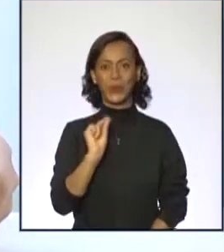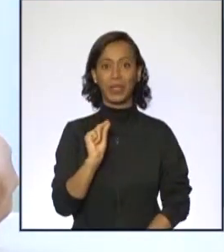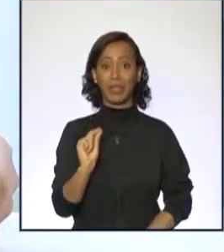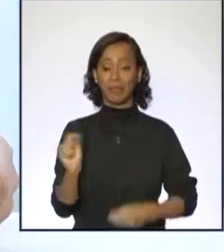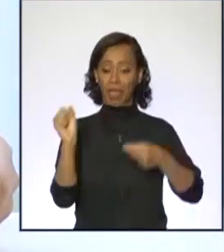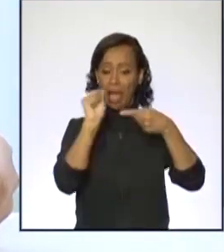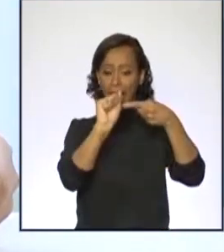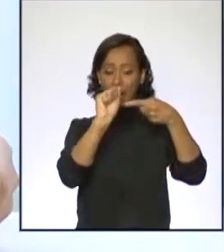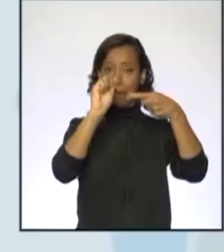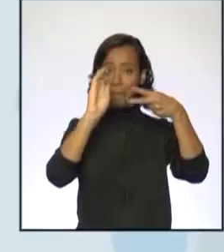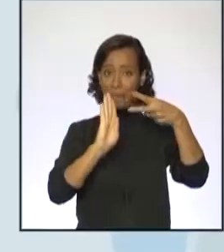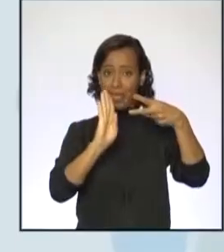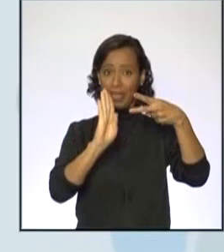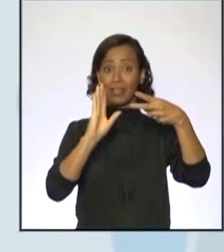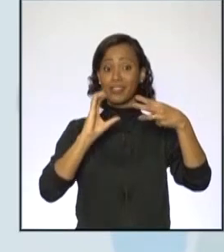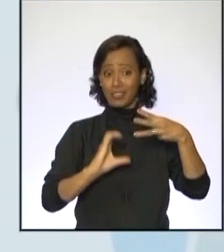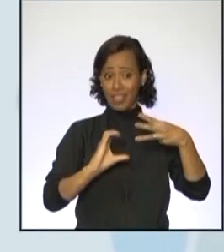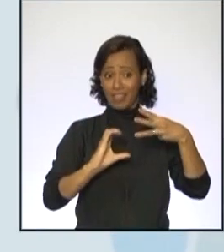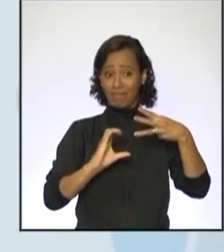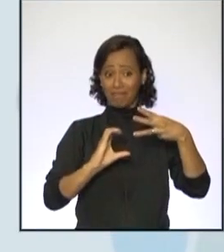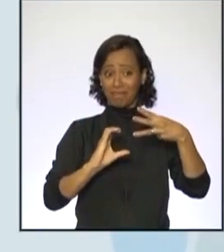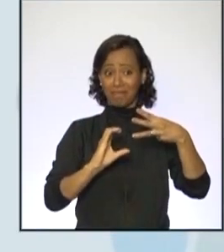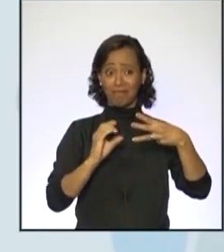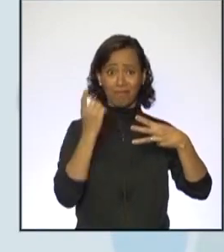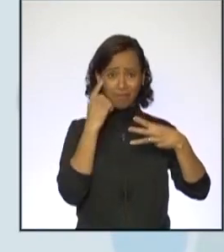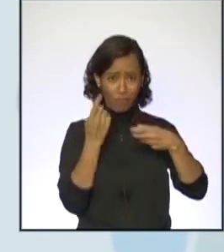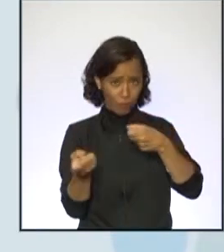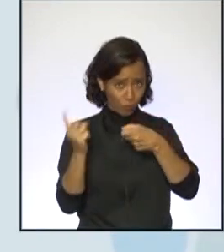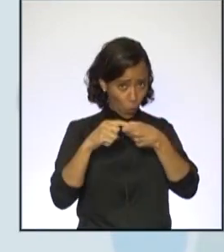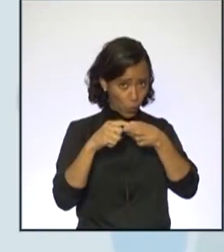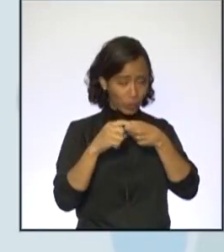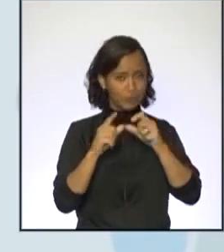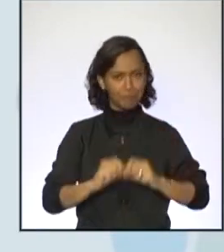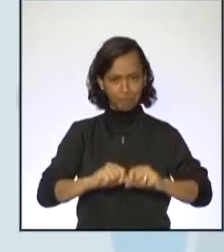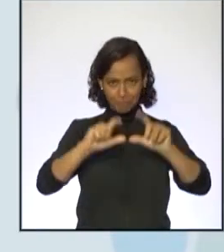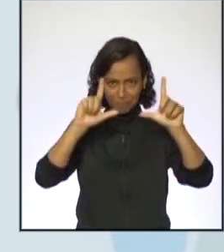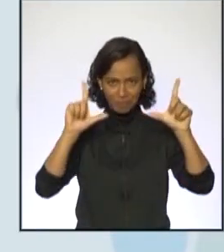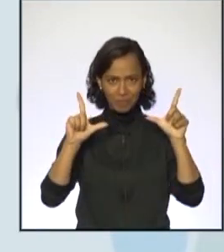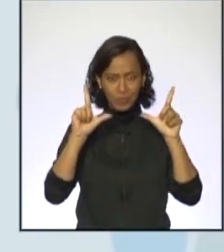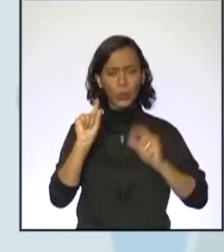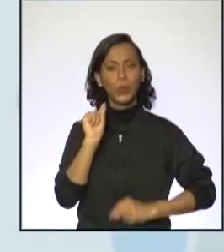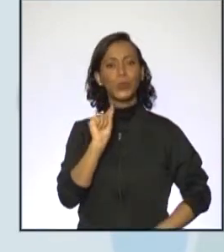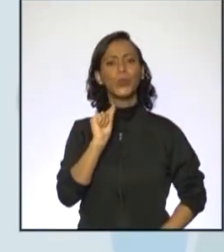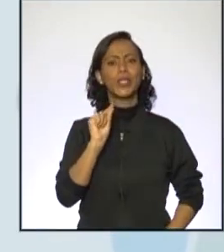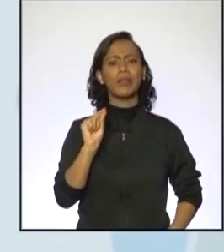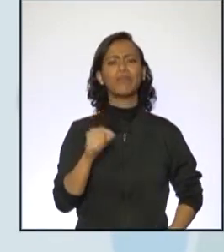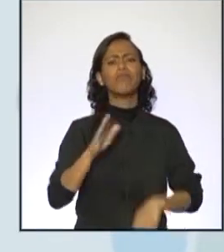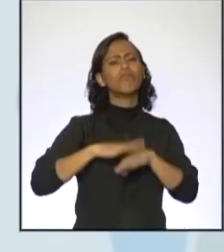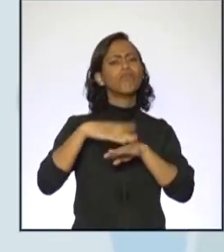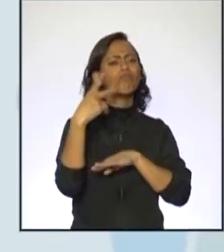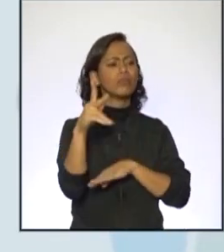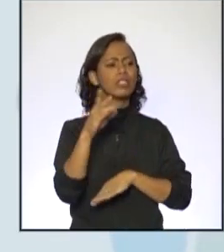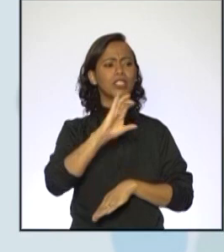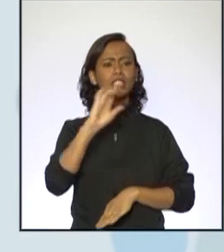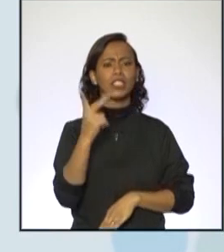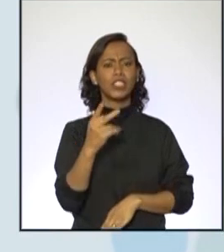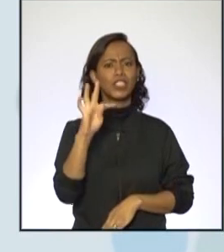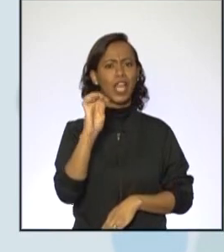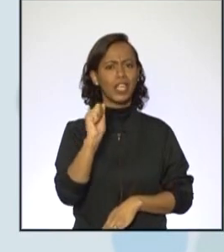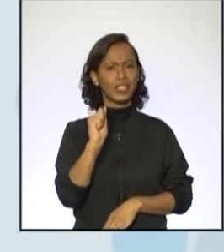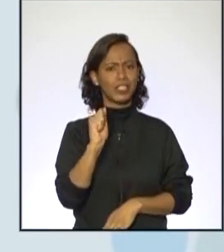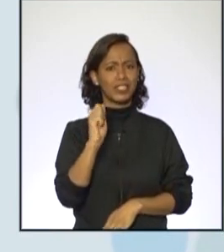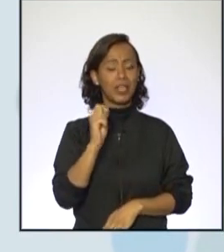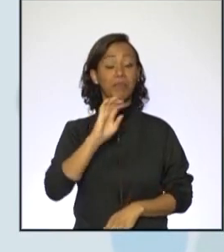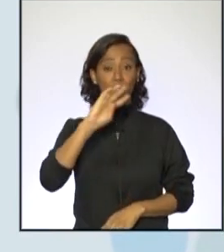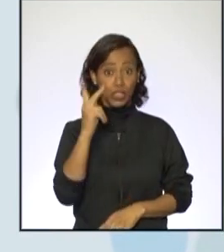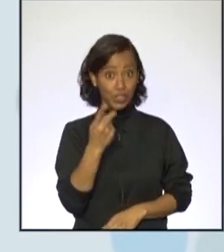A, B e C. Perfeito. Vamos voltar um pouquinho? Vamos voltar. Coloca aí rapidinho para a gente no chat. Responde para a gente no chat agora